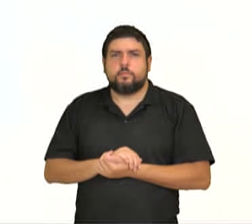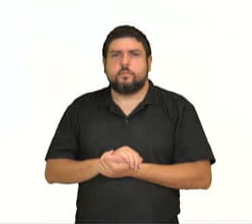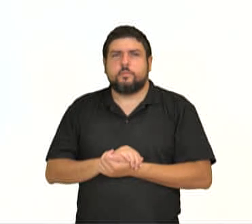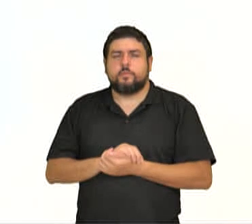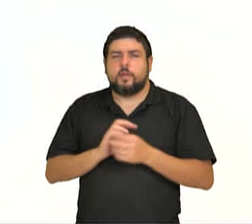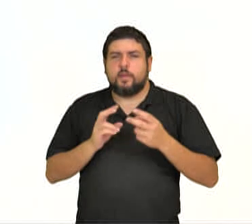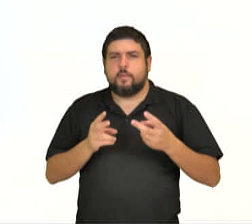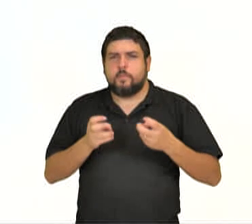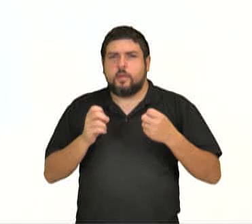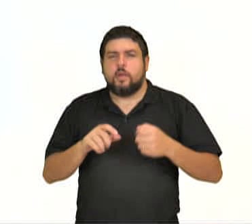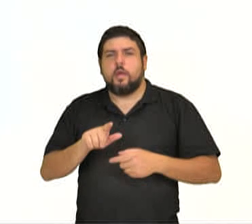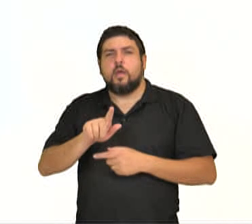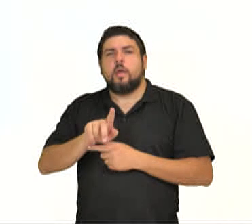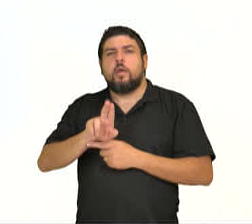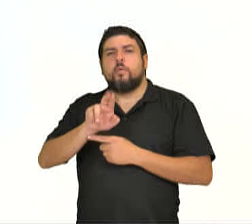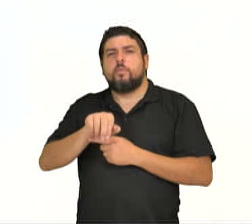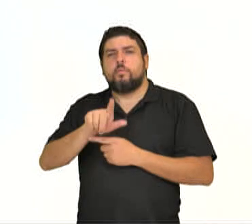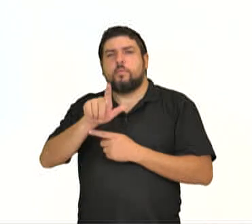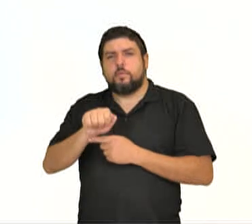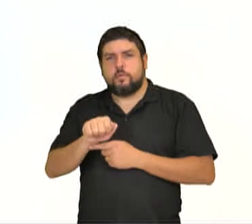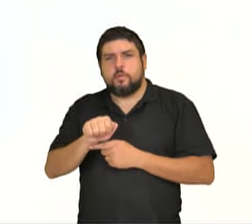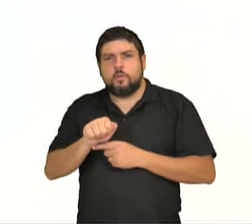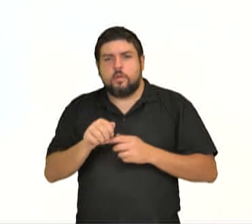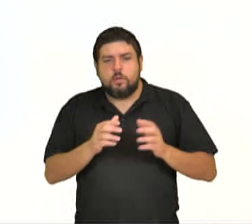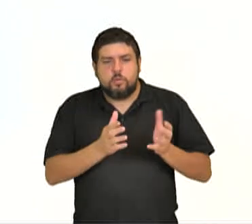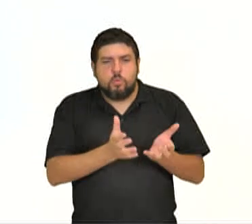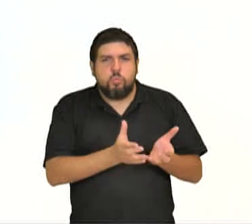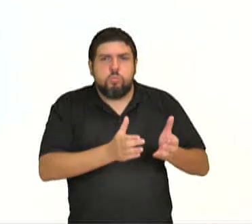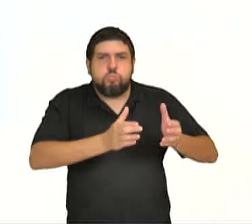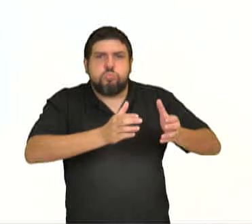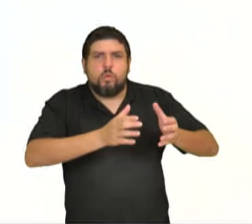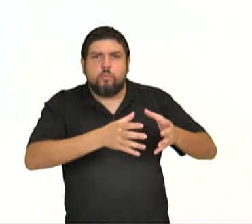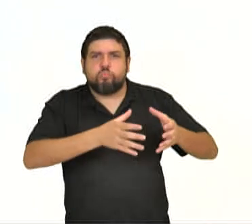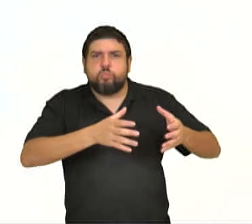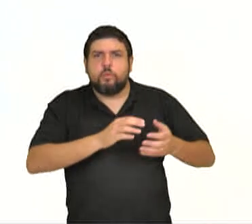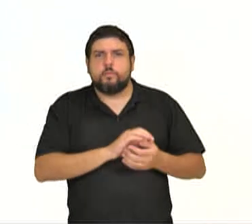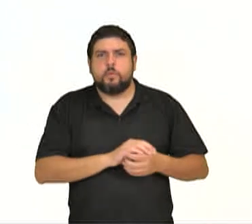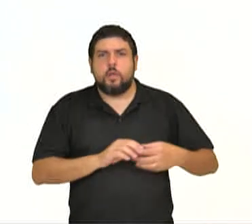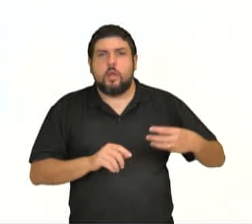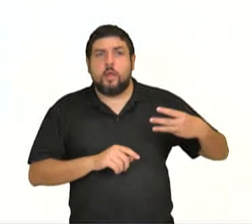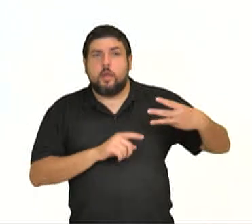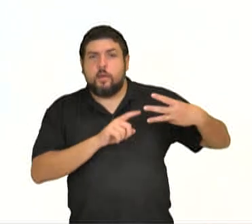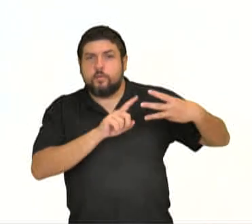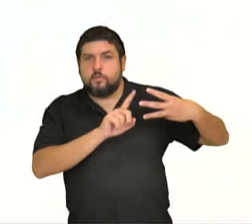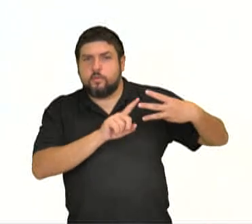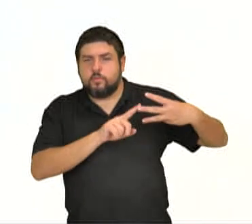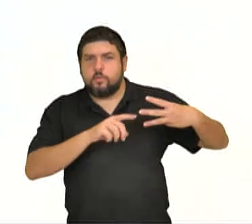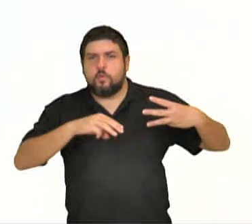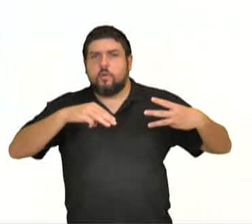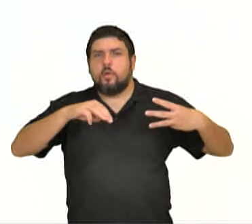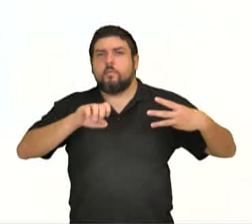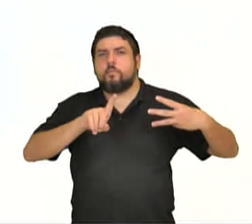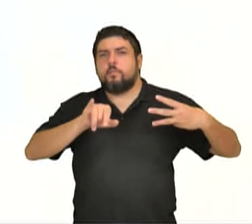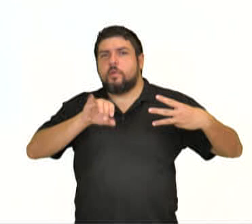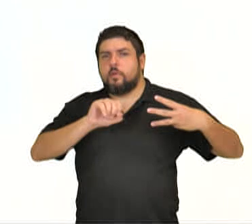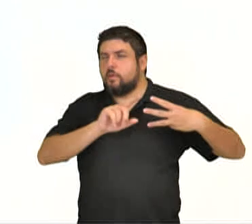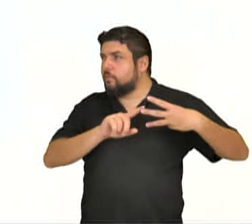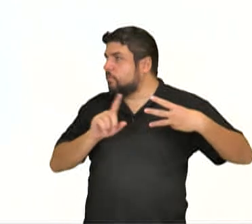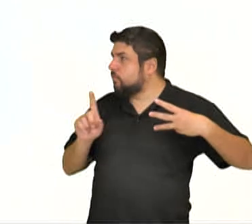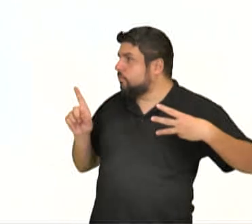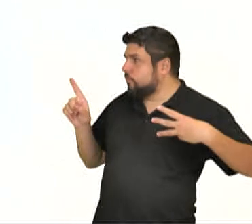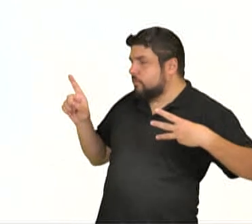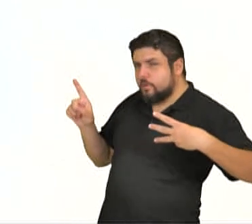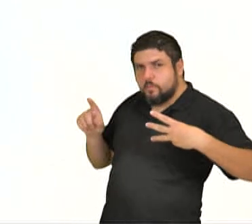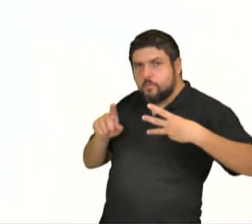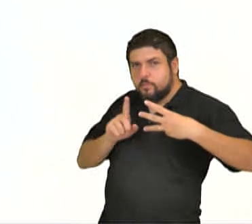gunga, olha só o tamanho da cabaça, certo? O médio também, olha como mudou, né, o